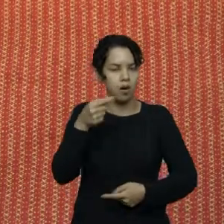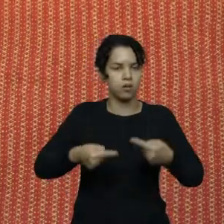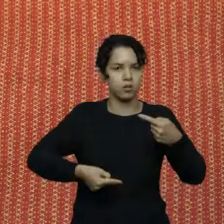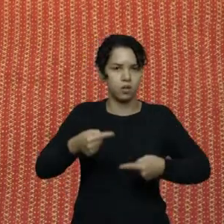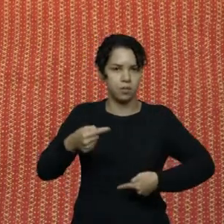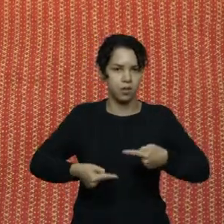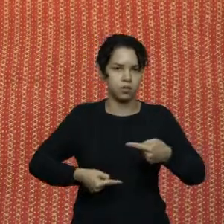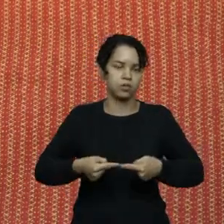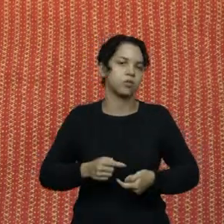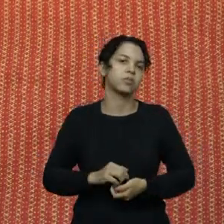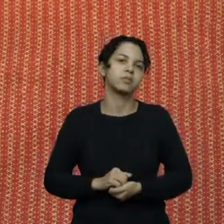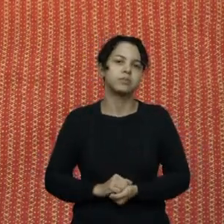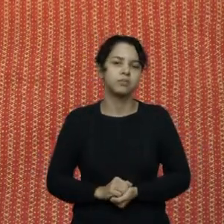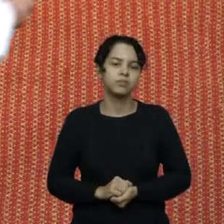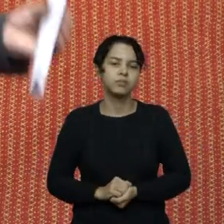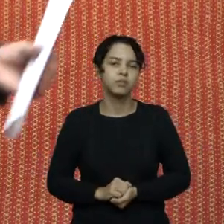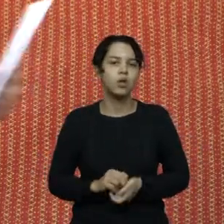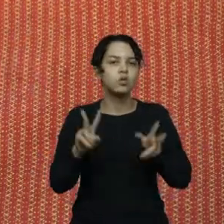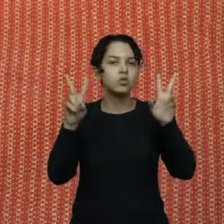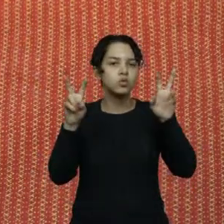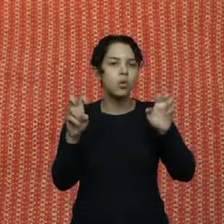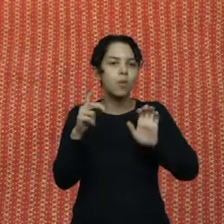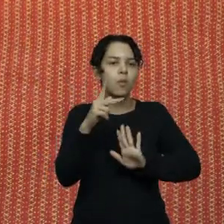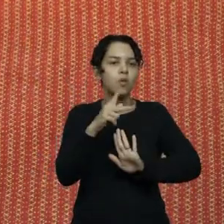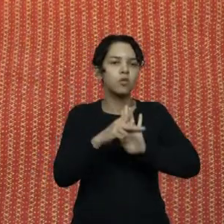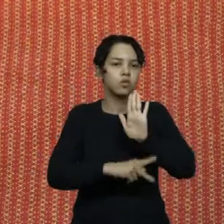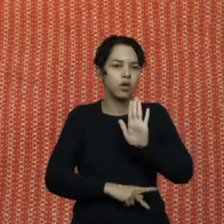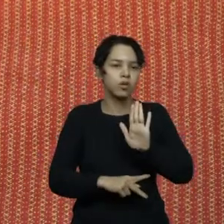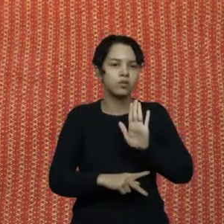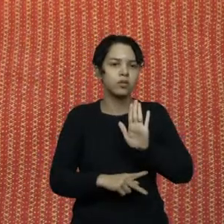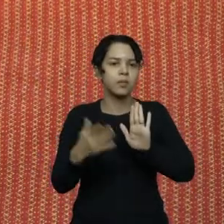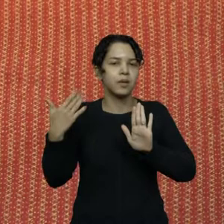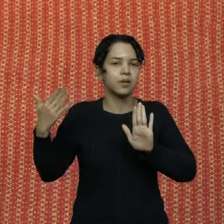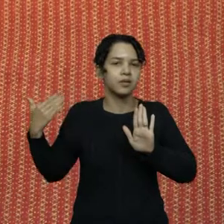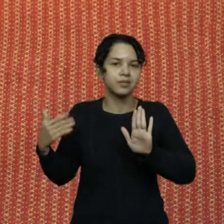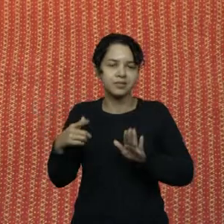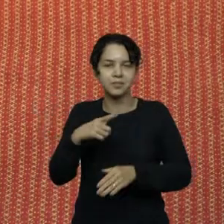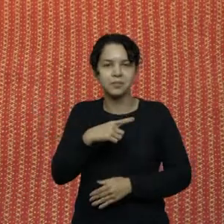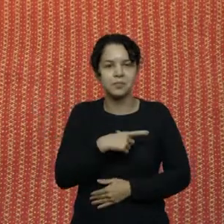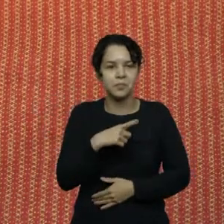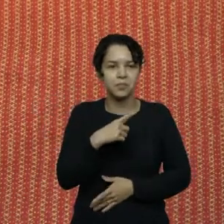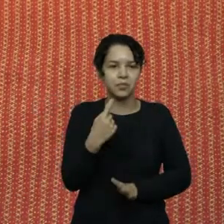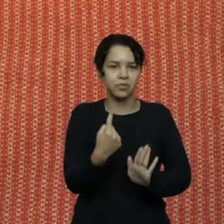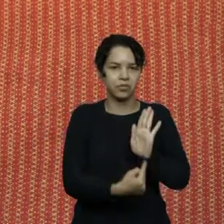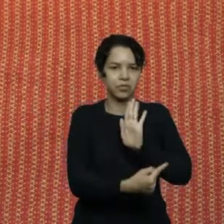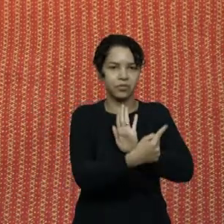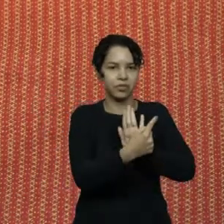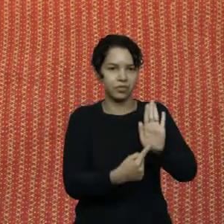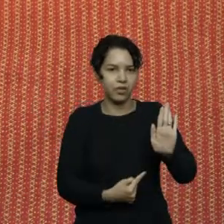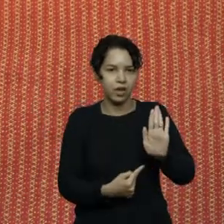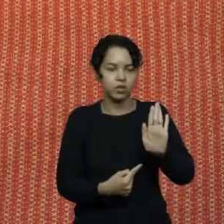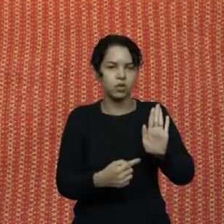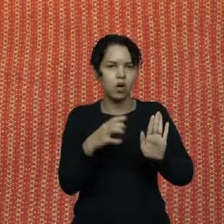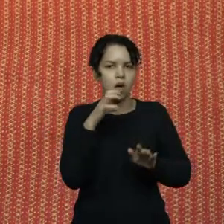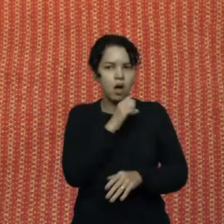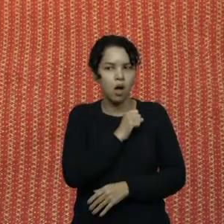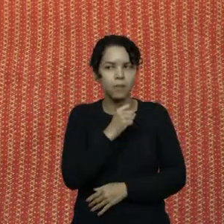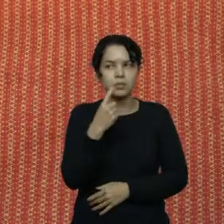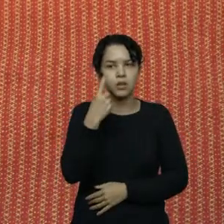conta o projeto quando houve o veto de imediato deputado-presidente